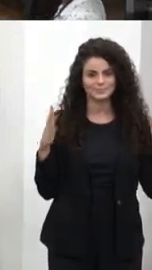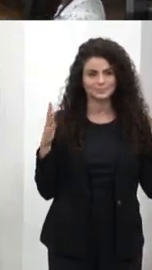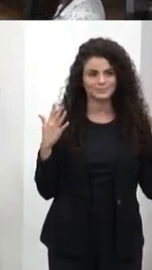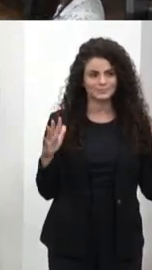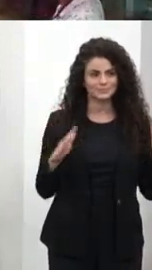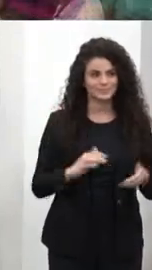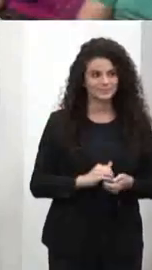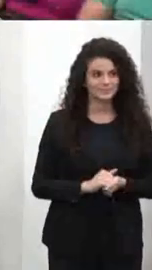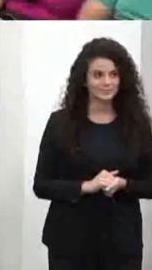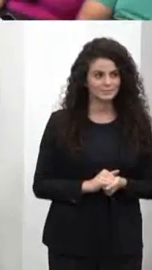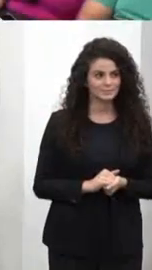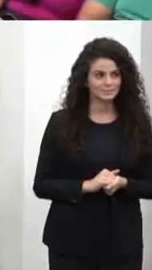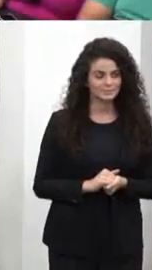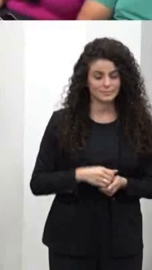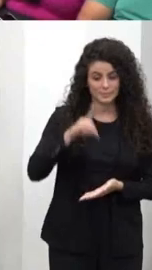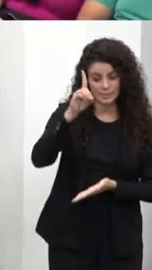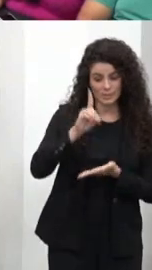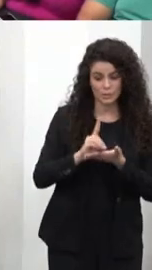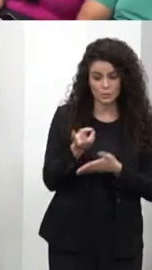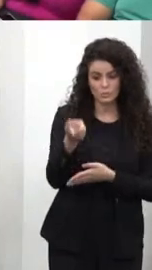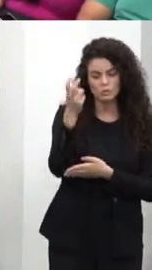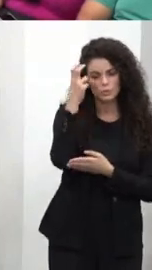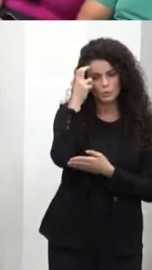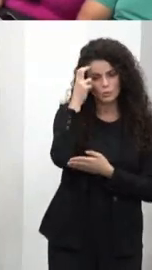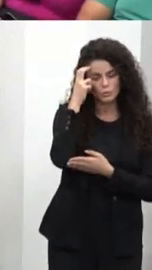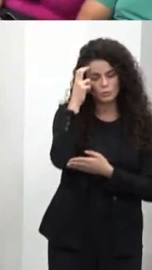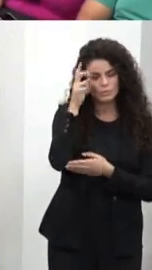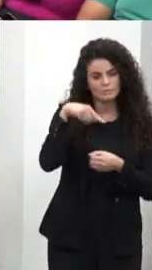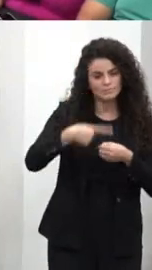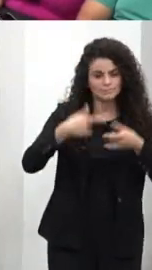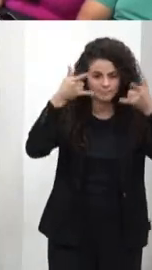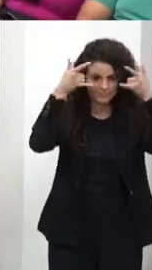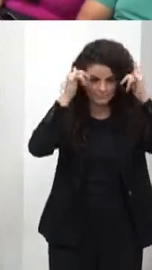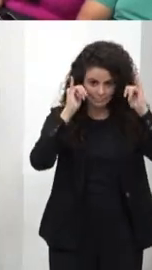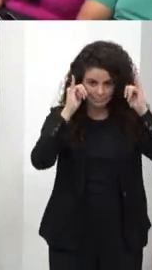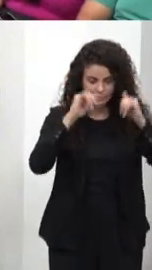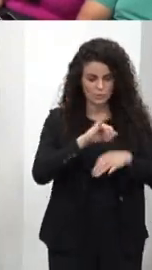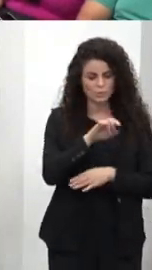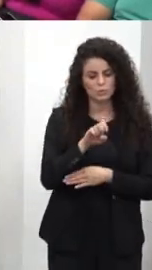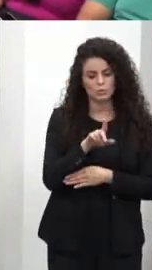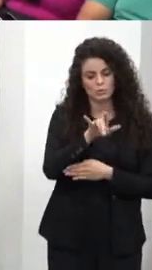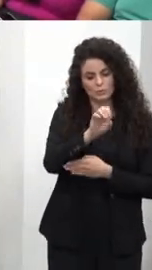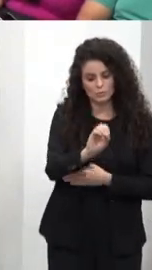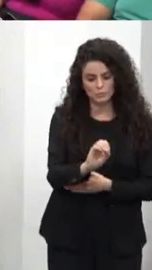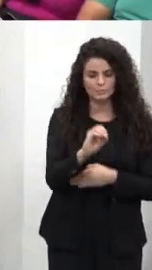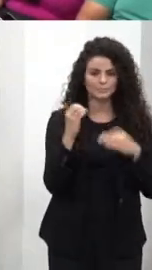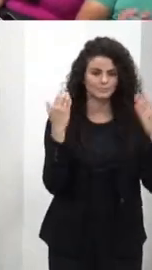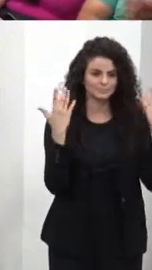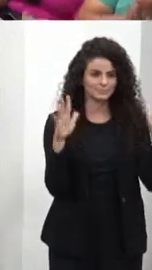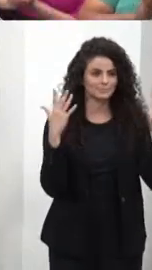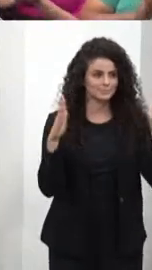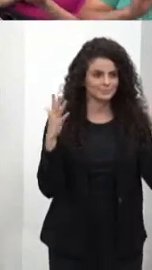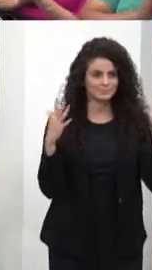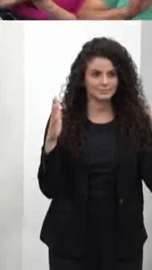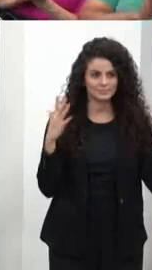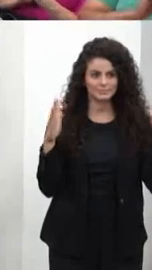senhor diretor de cultura do município de Santo Amaro da Imperatriz Júlio César de Oliveira Araújo